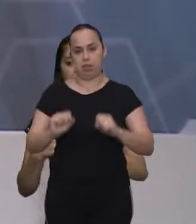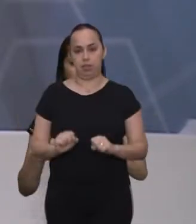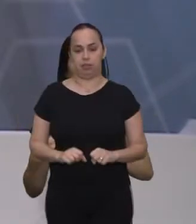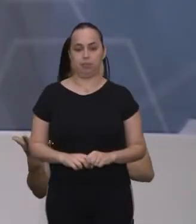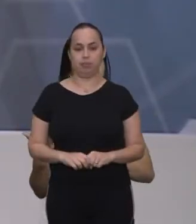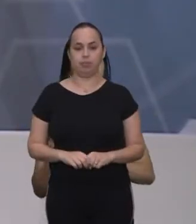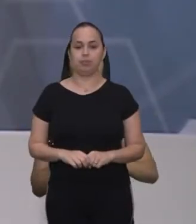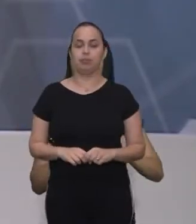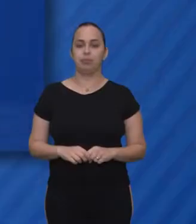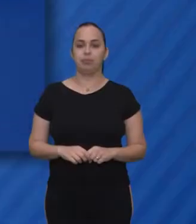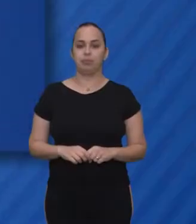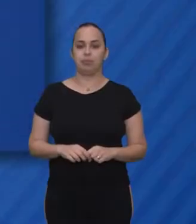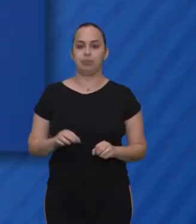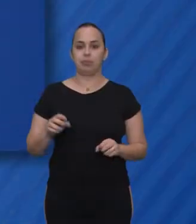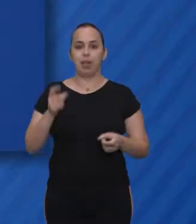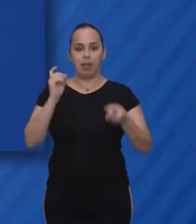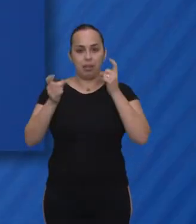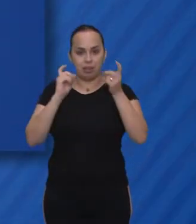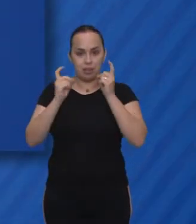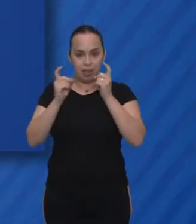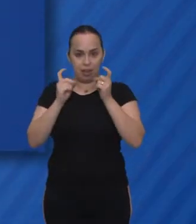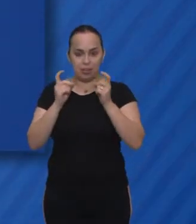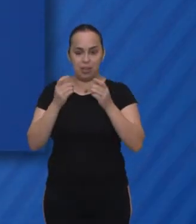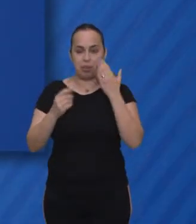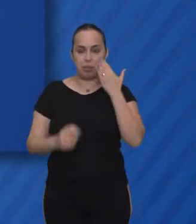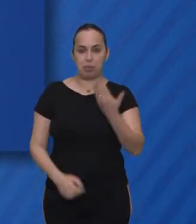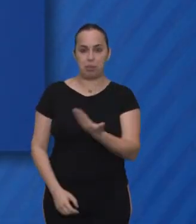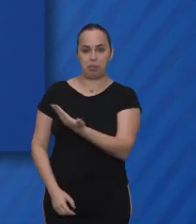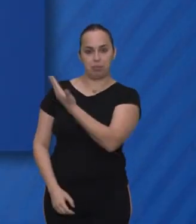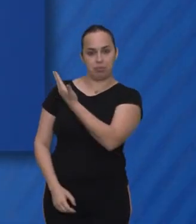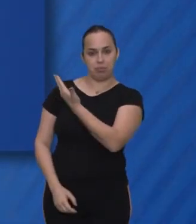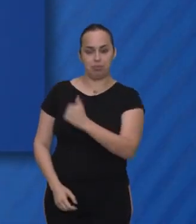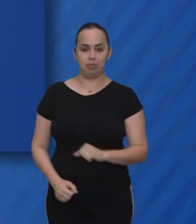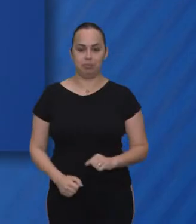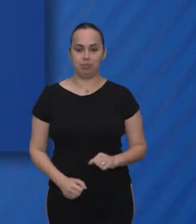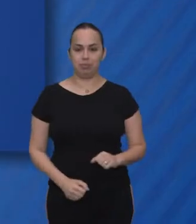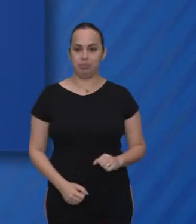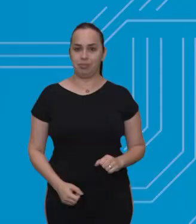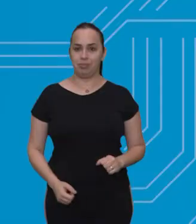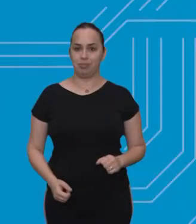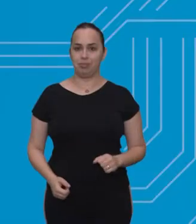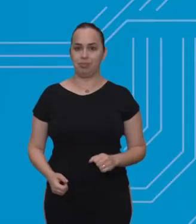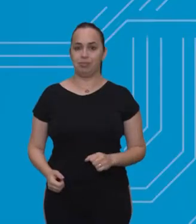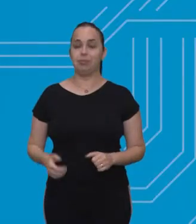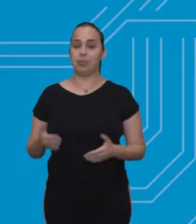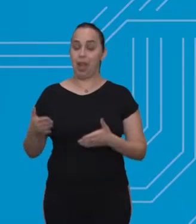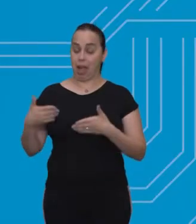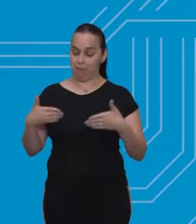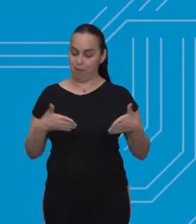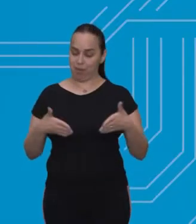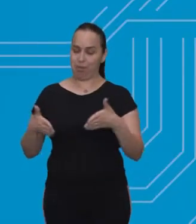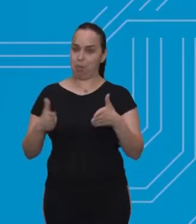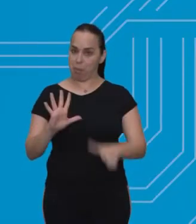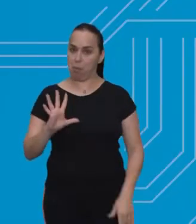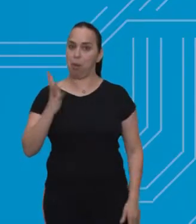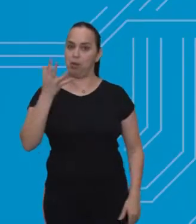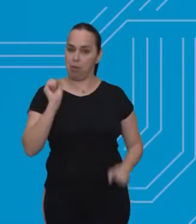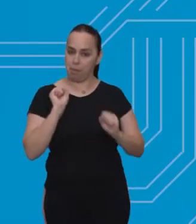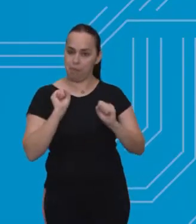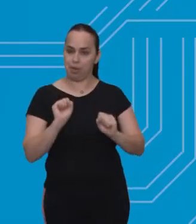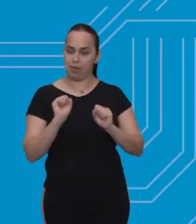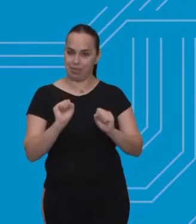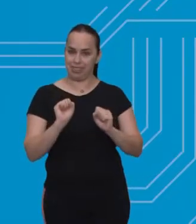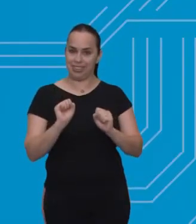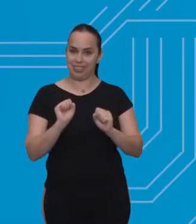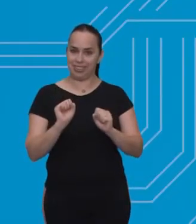contra as minorias a sessão na íntegra você confere no nosso canal do YouTube havia Jaguari pode se tornar realidade